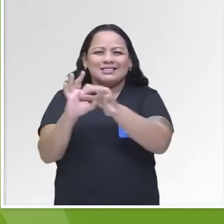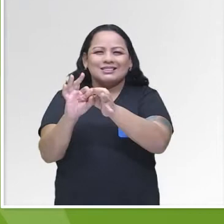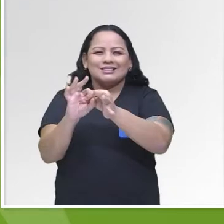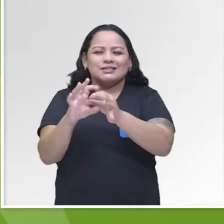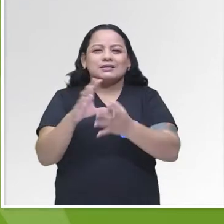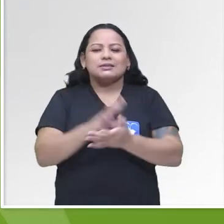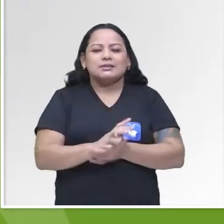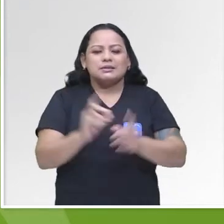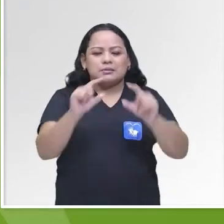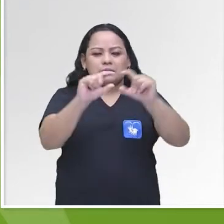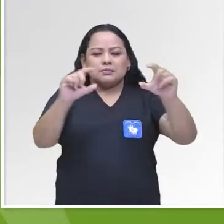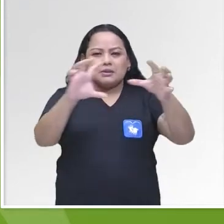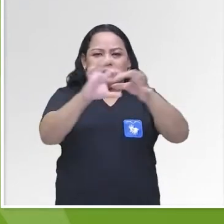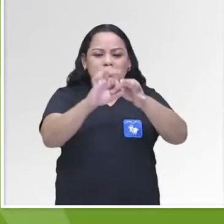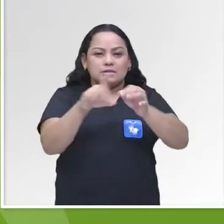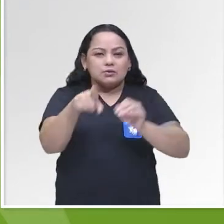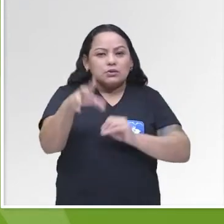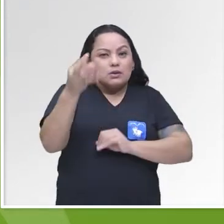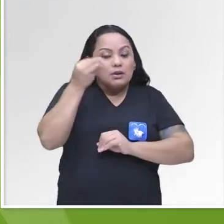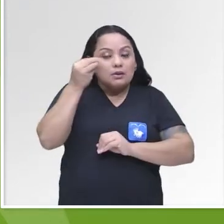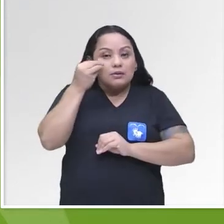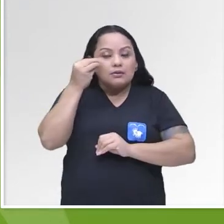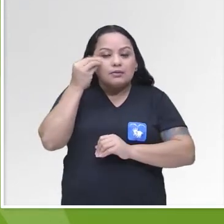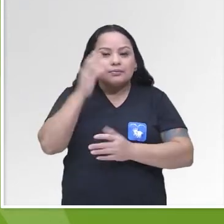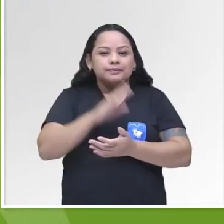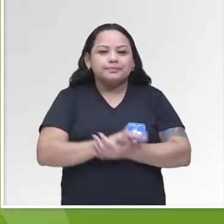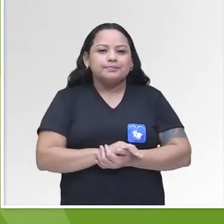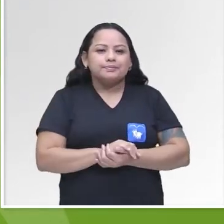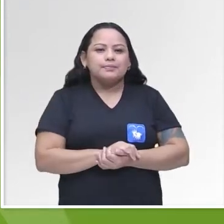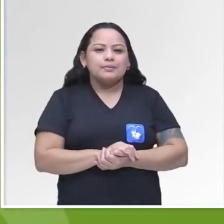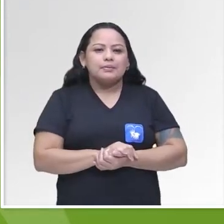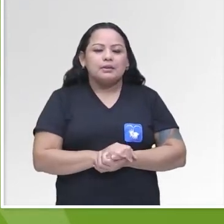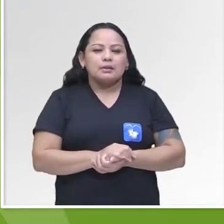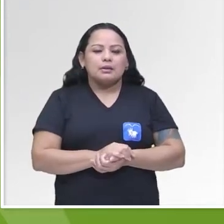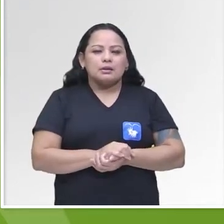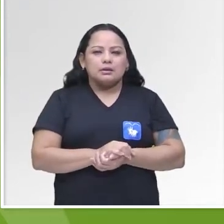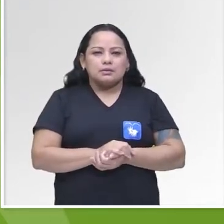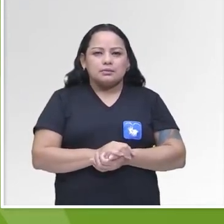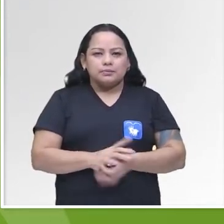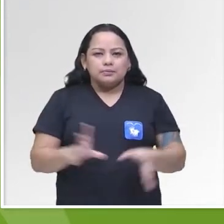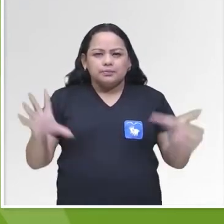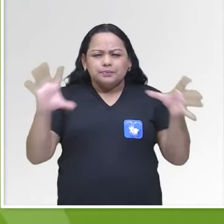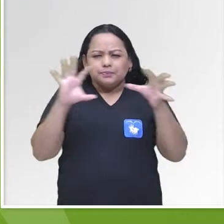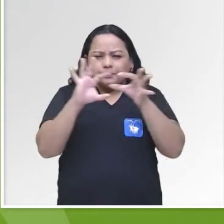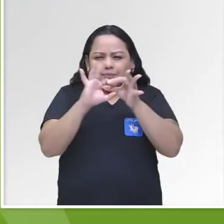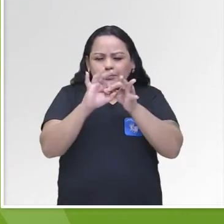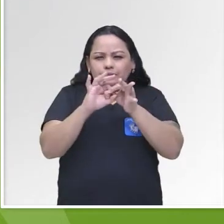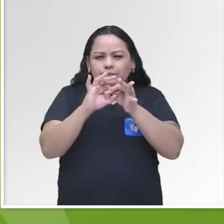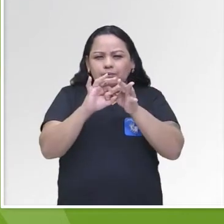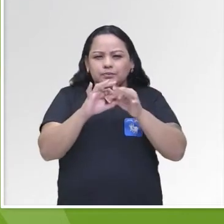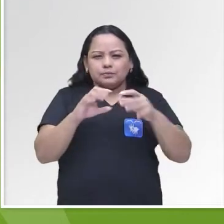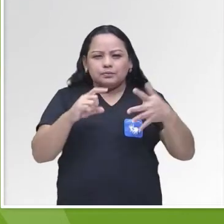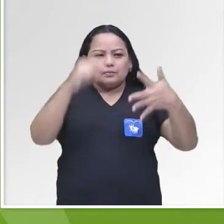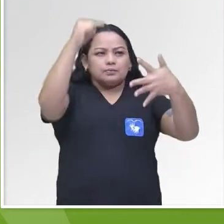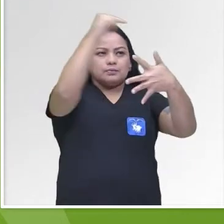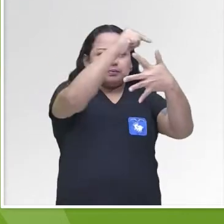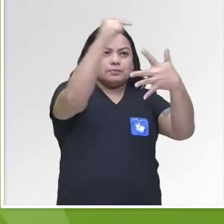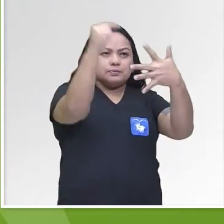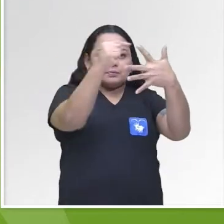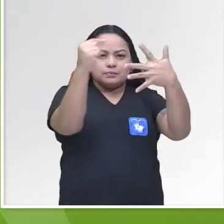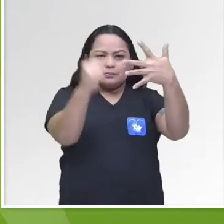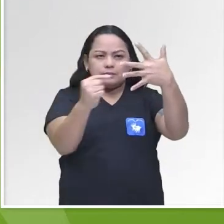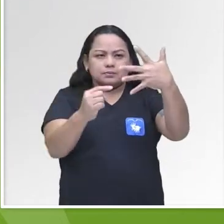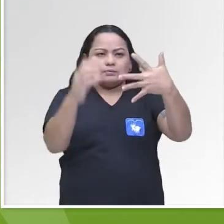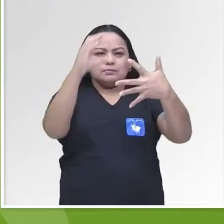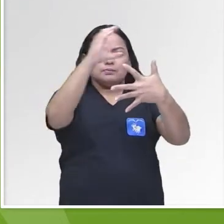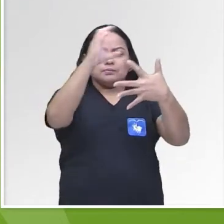observem vocês que ligados a cada carbono